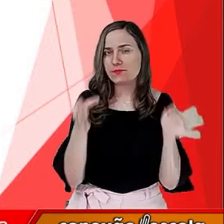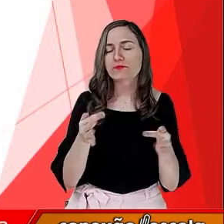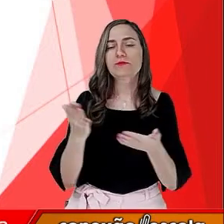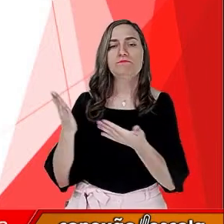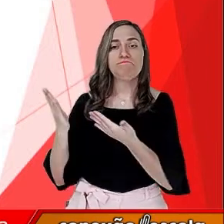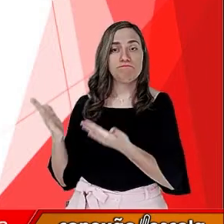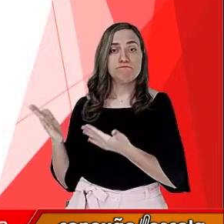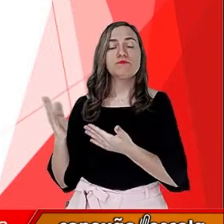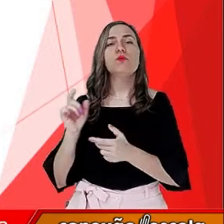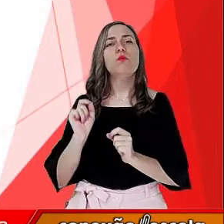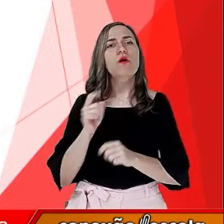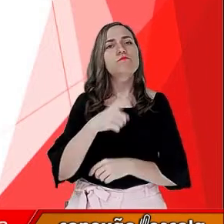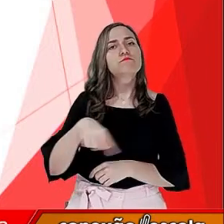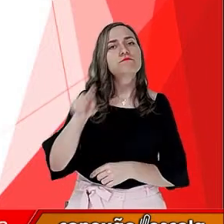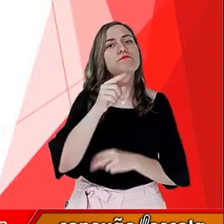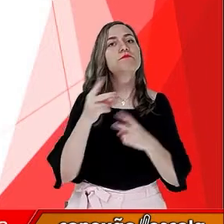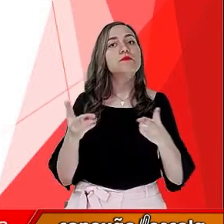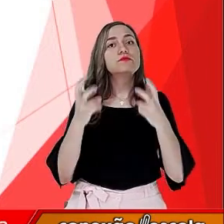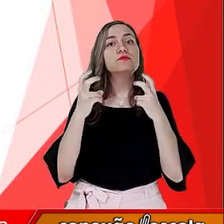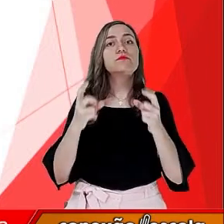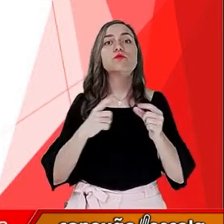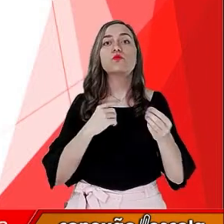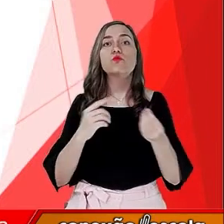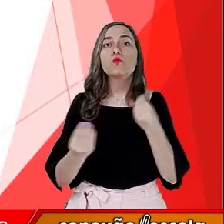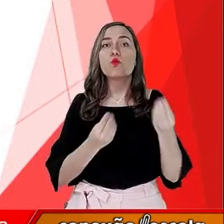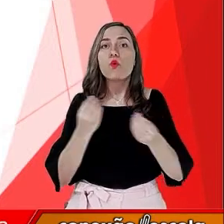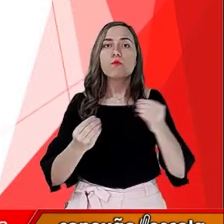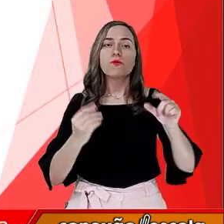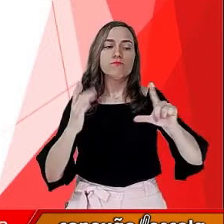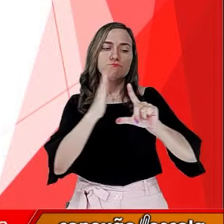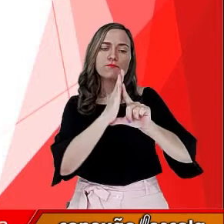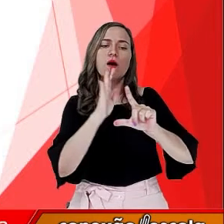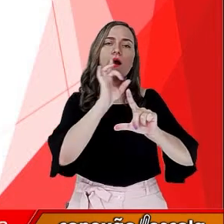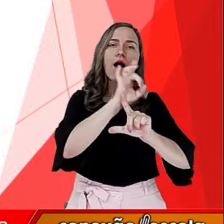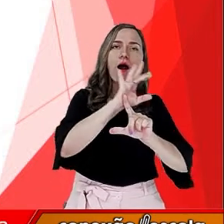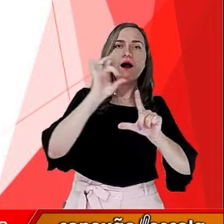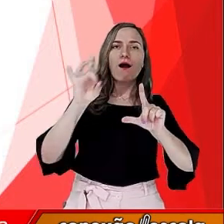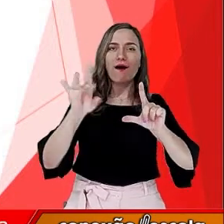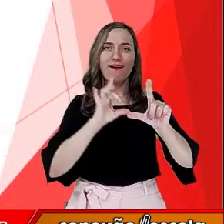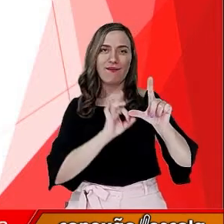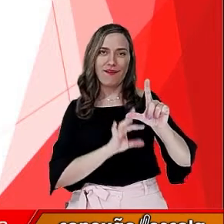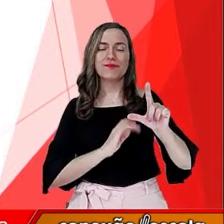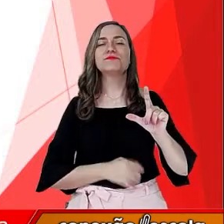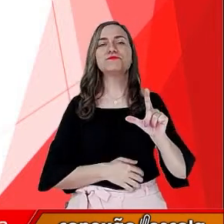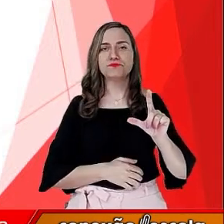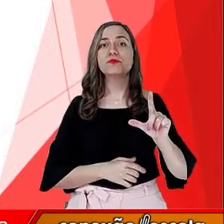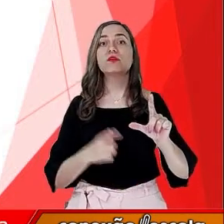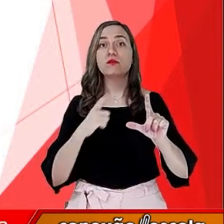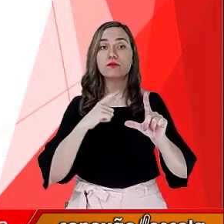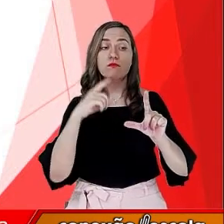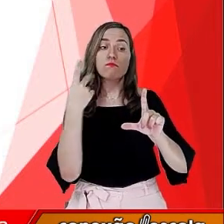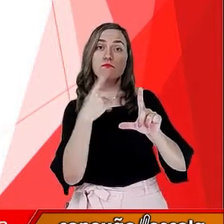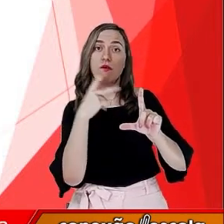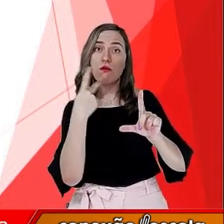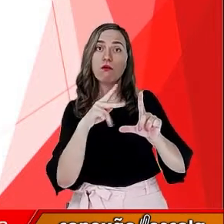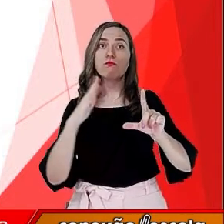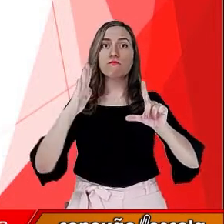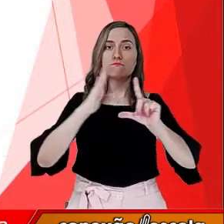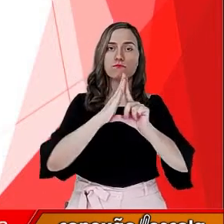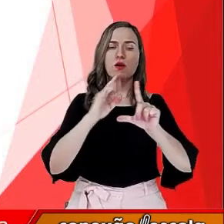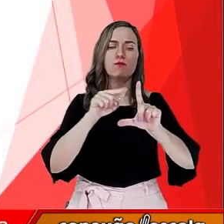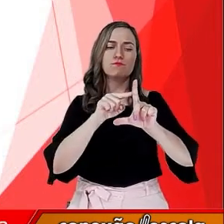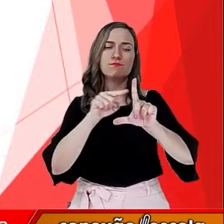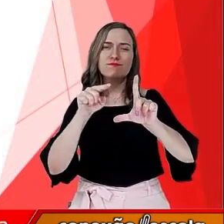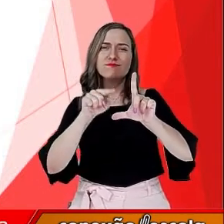para nós familiarizarmos com os lados deste triângulo. Os lados que formam o ângulo